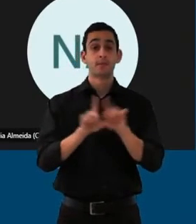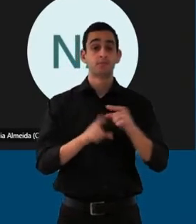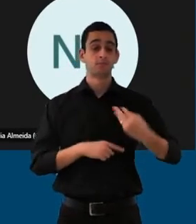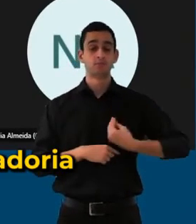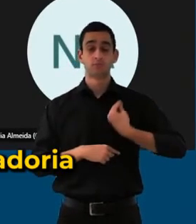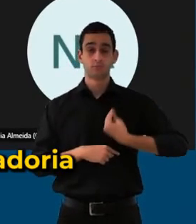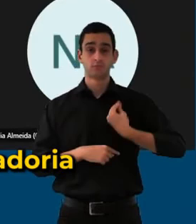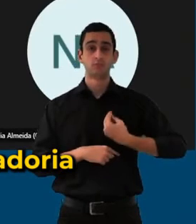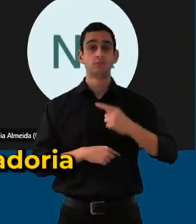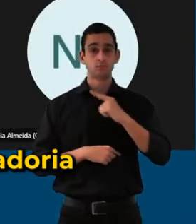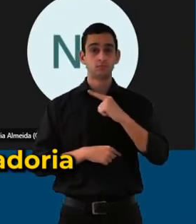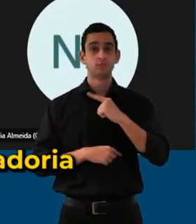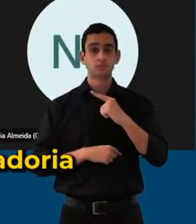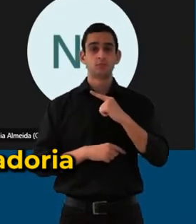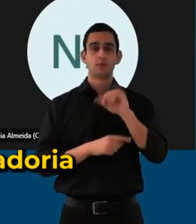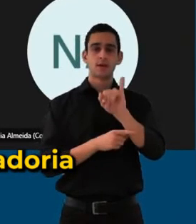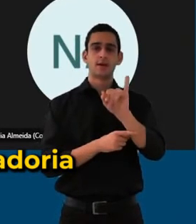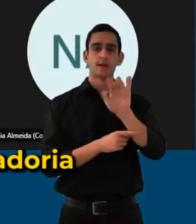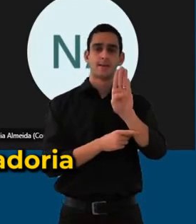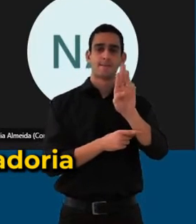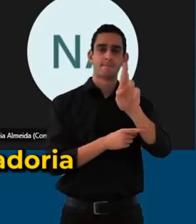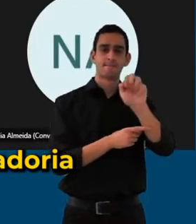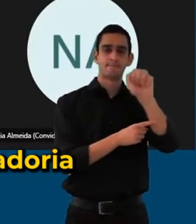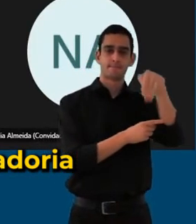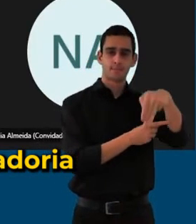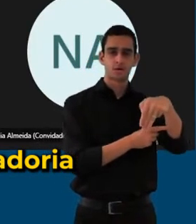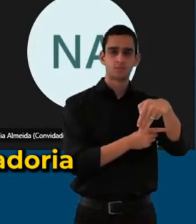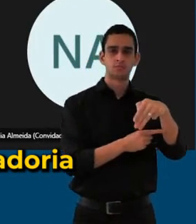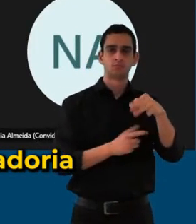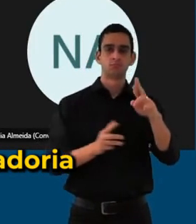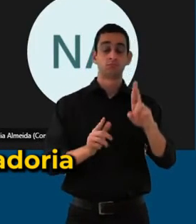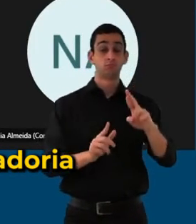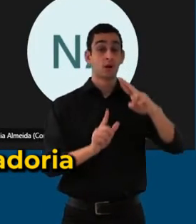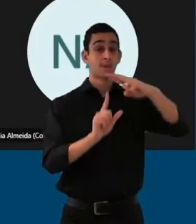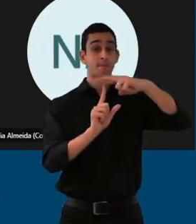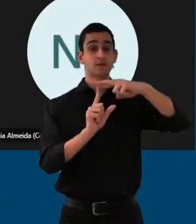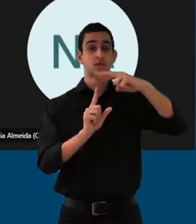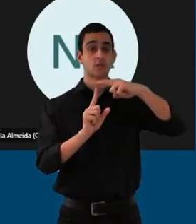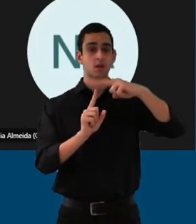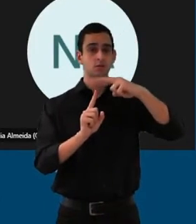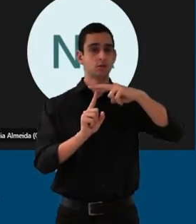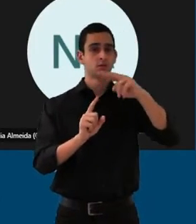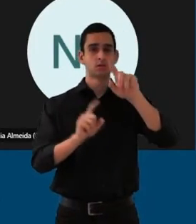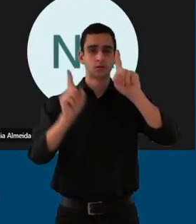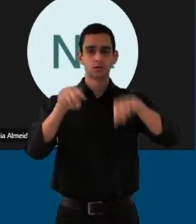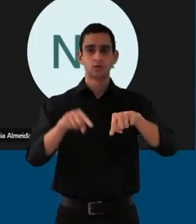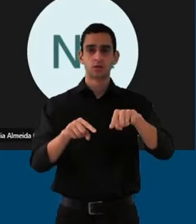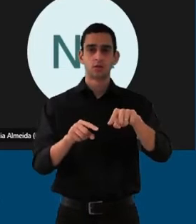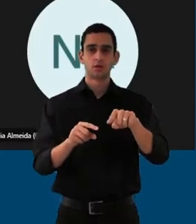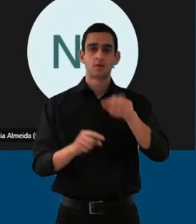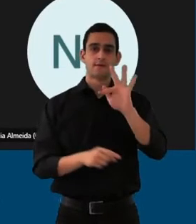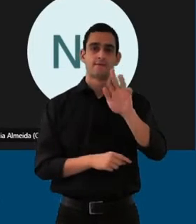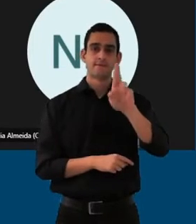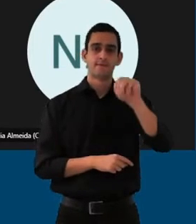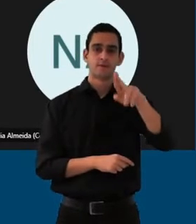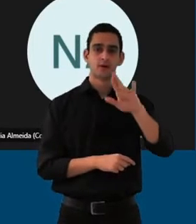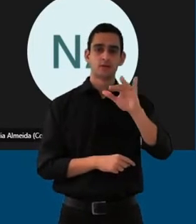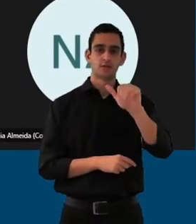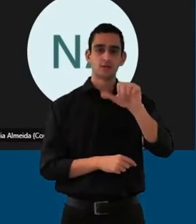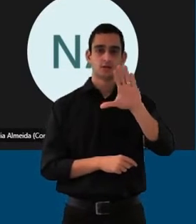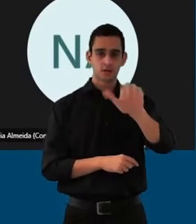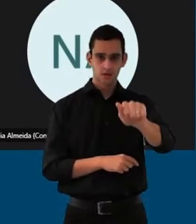curiae o IBRAM, representado pela chefe da Procuradoria-Geral do IBRAM, a senhora Elaine Francisca Dias